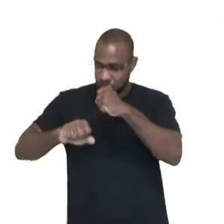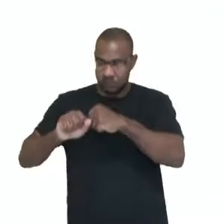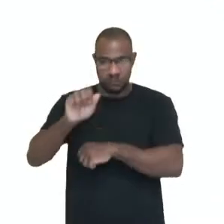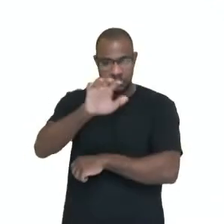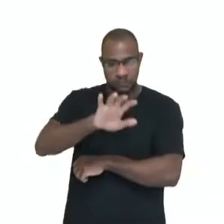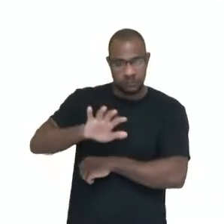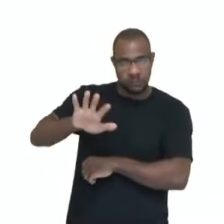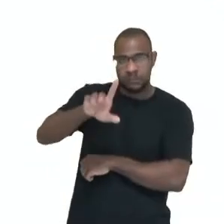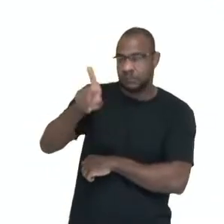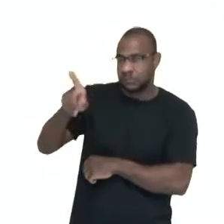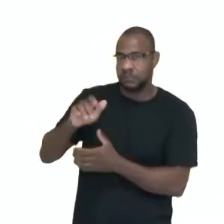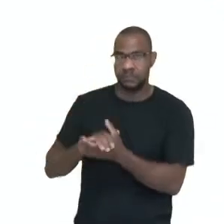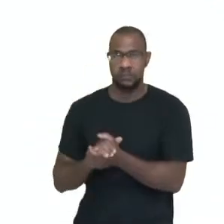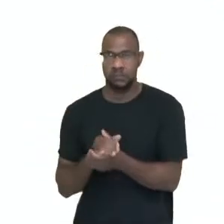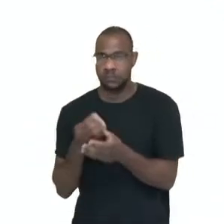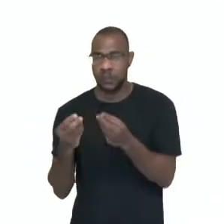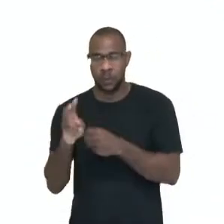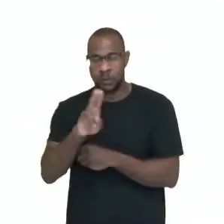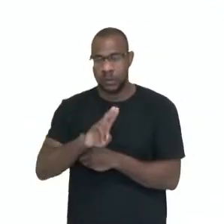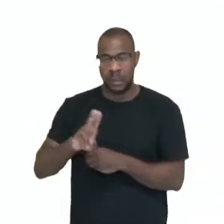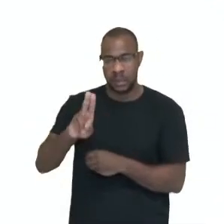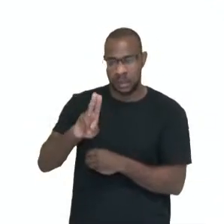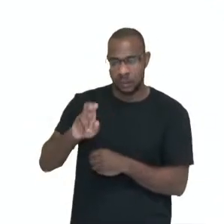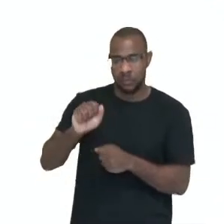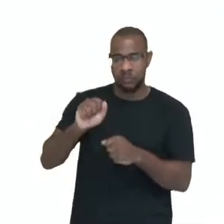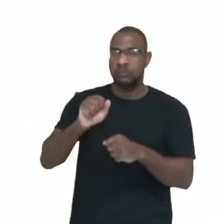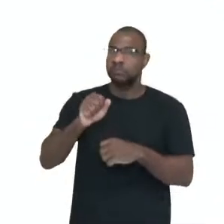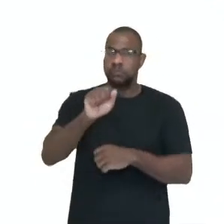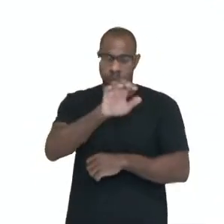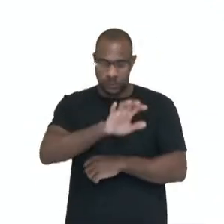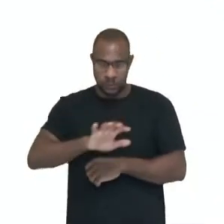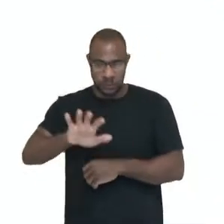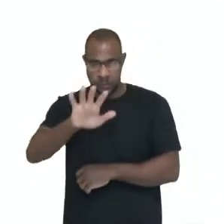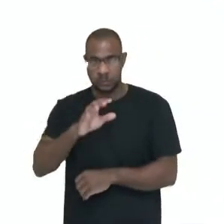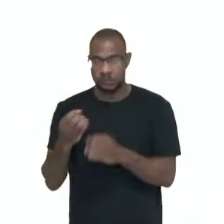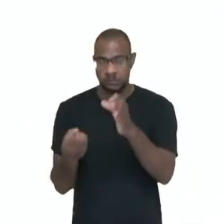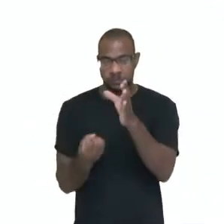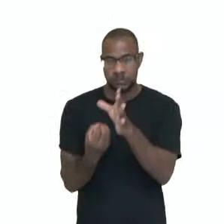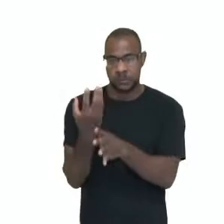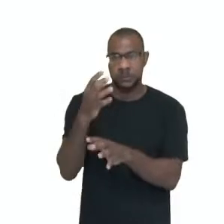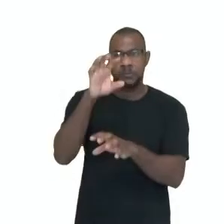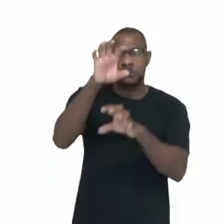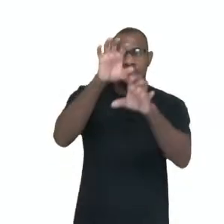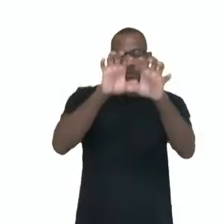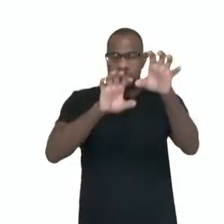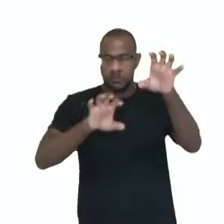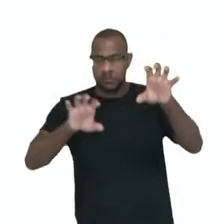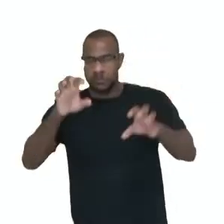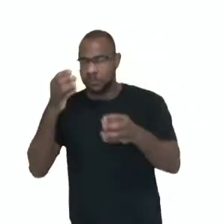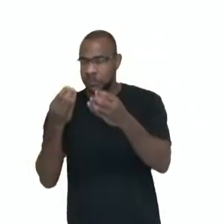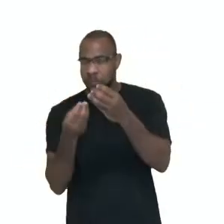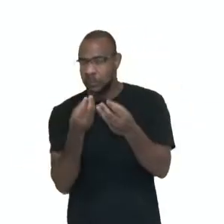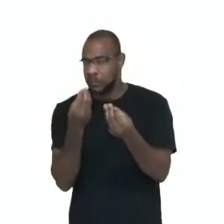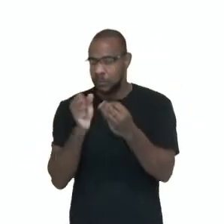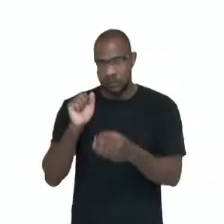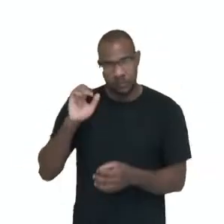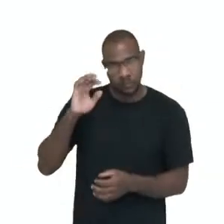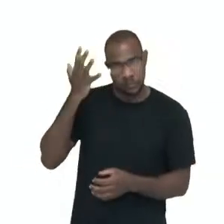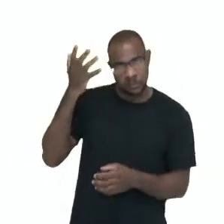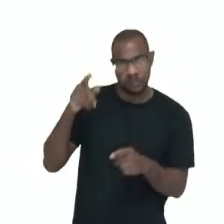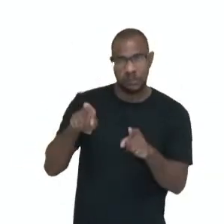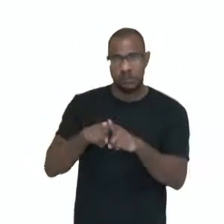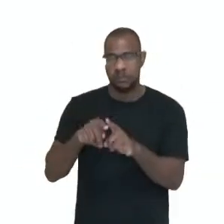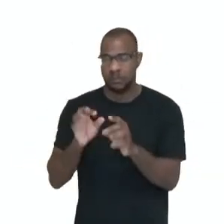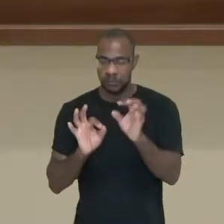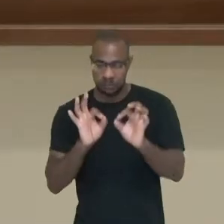a otimização desse território, a formatação dos estados, a utilização muitas vezes sistemática,